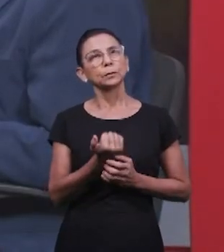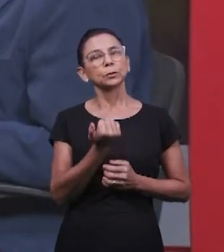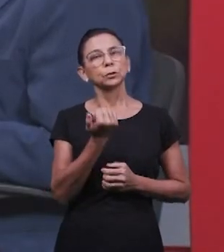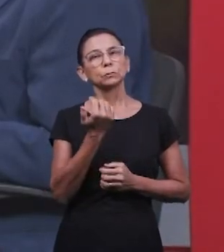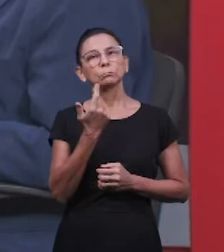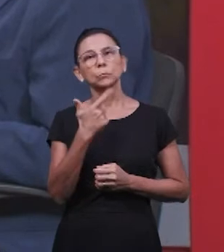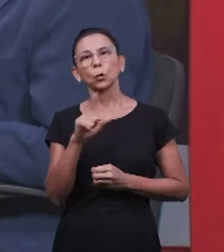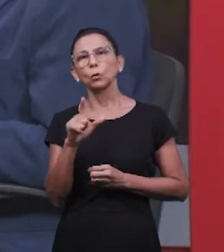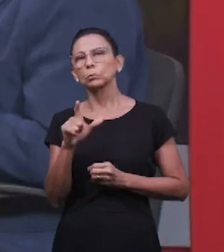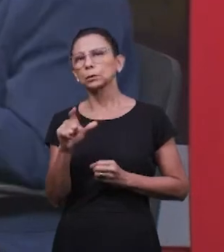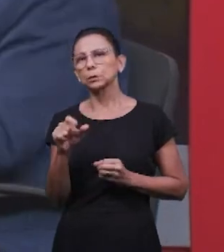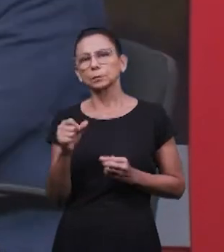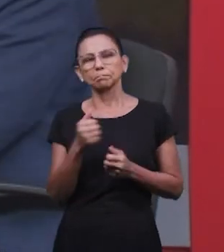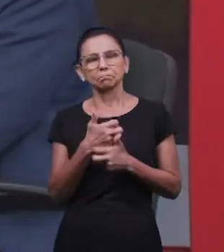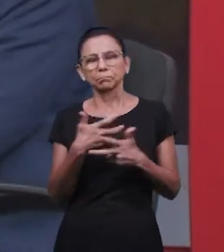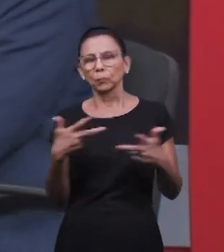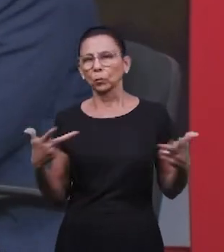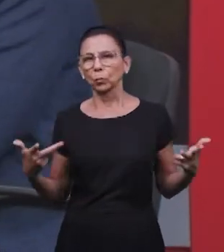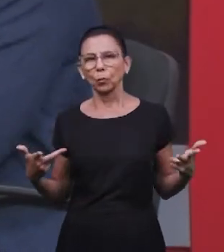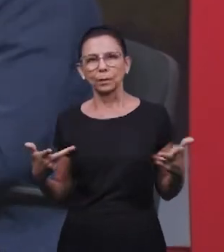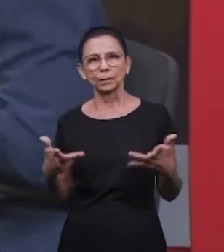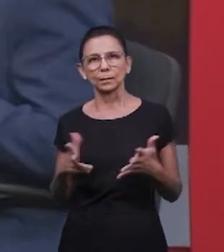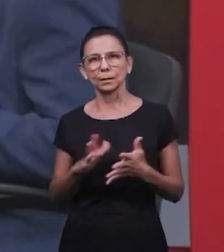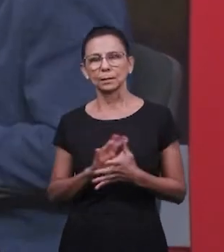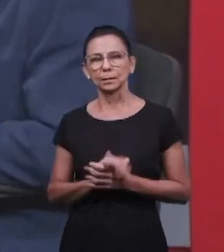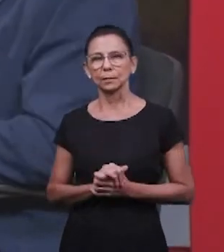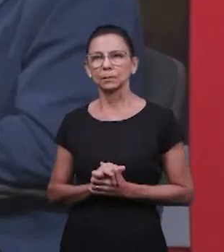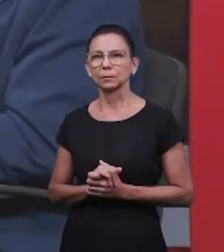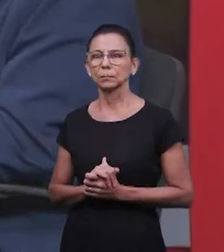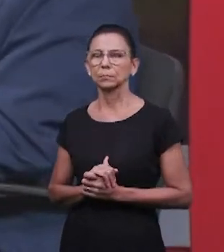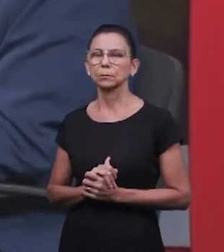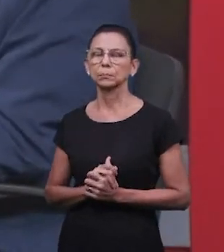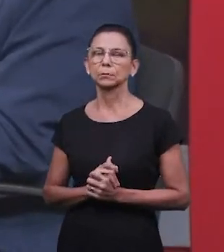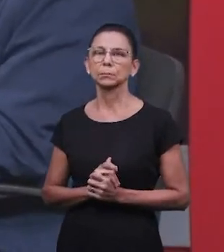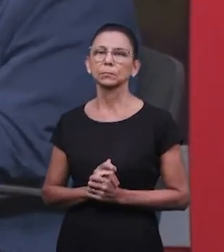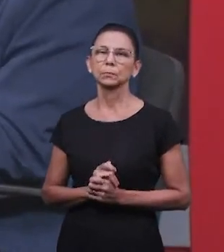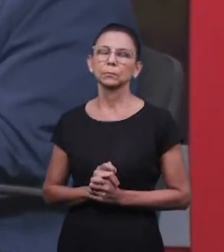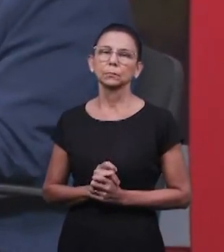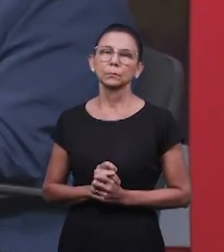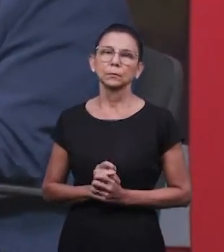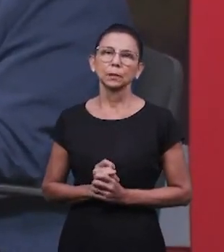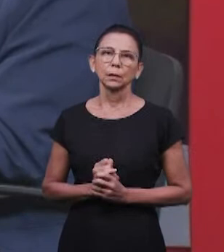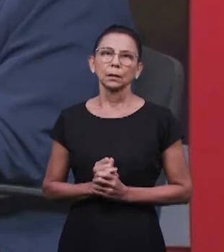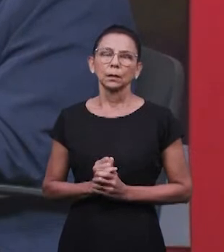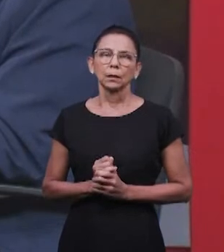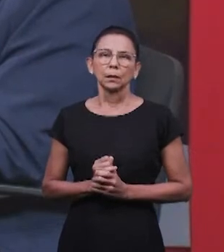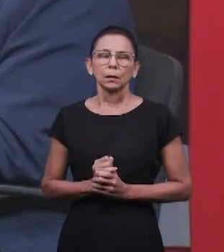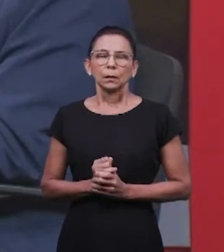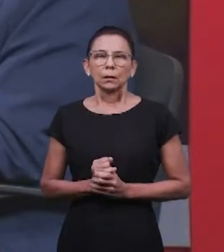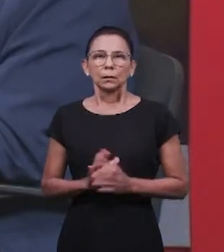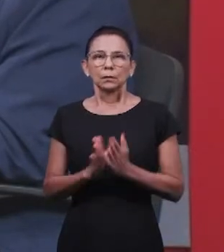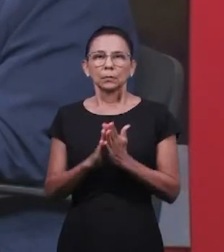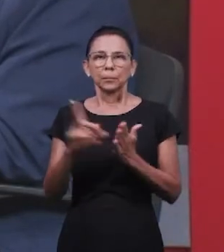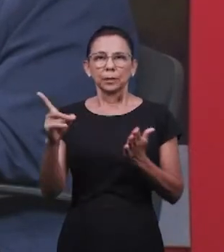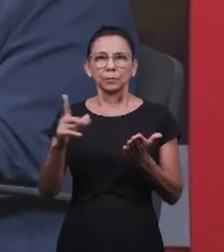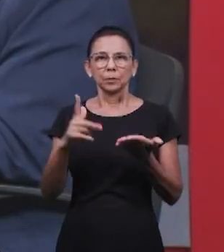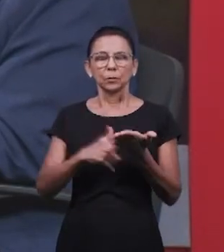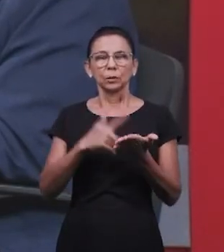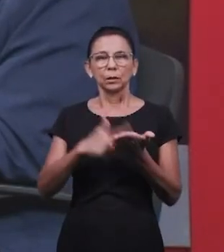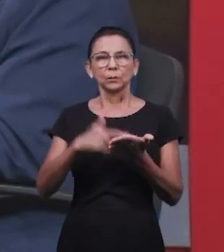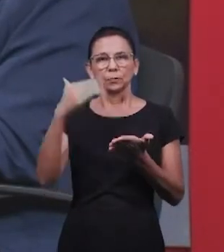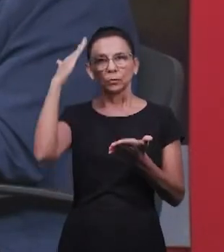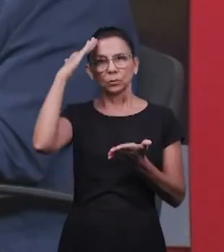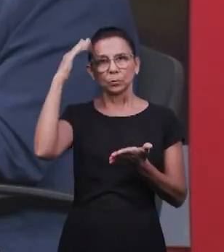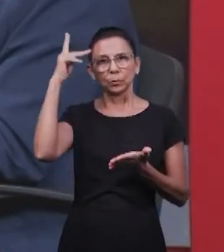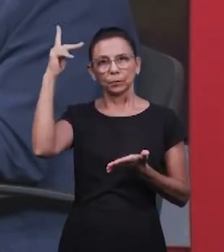ensina a Bíblia, e a Bíblia traz... Você lê o livro de Provérbios, e eu tenho uma experiência